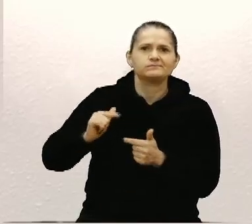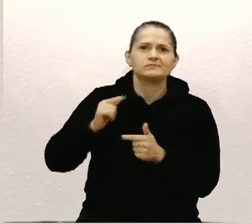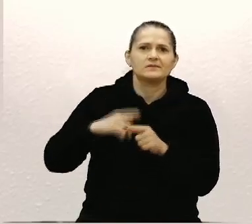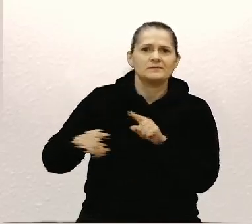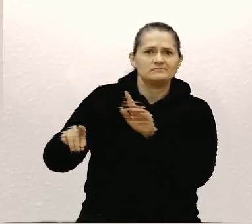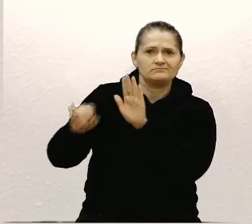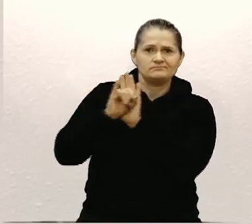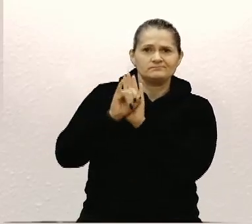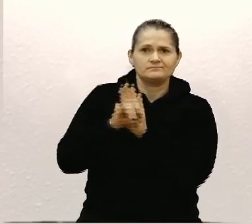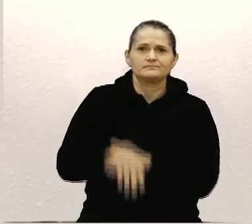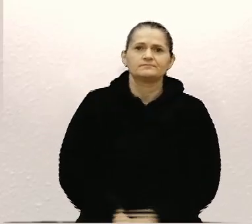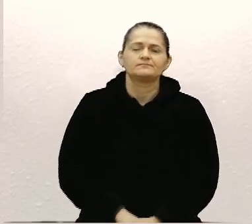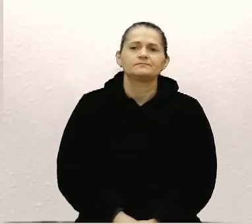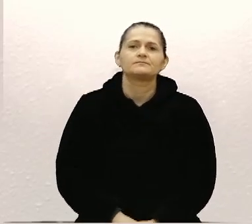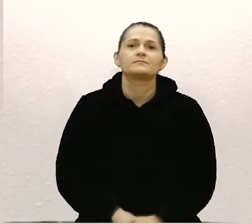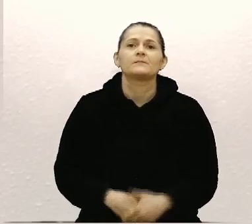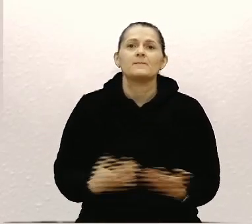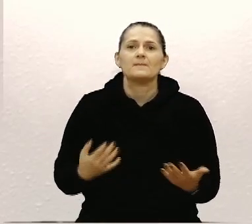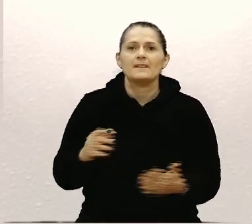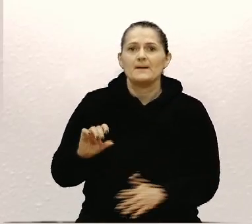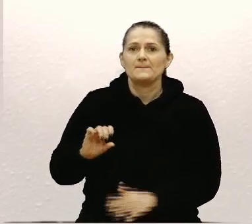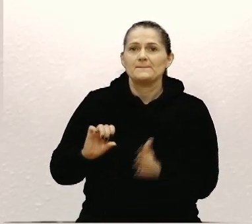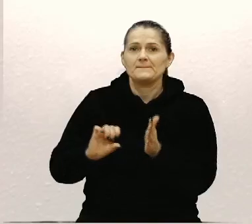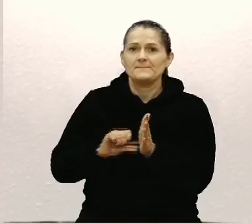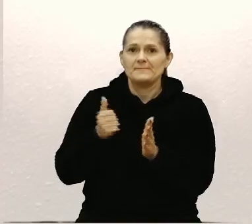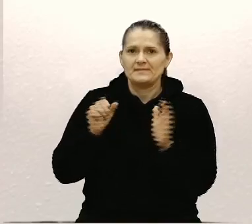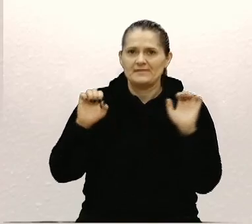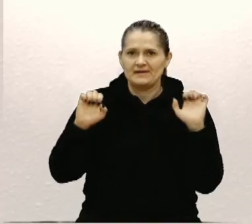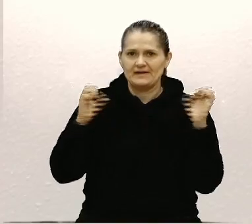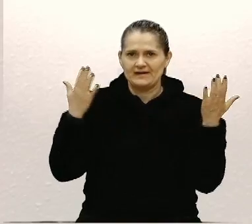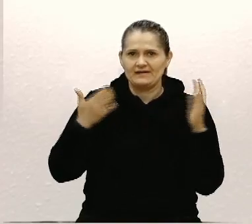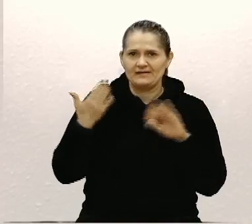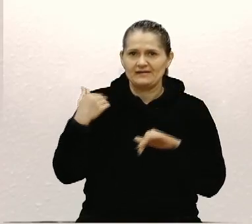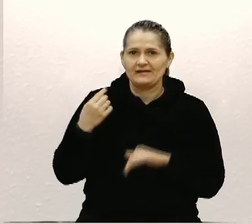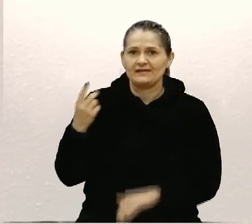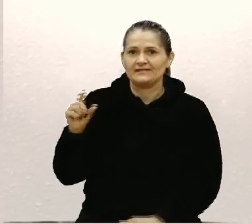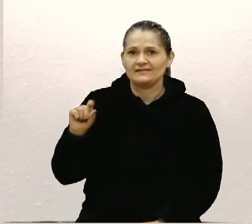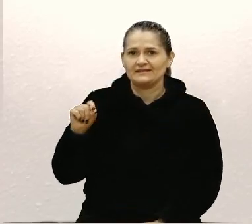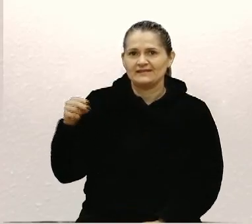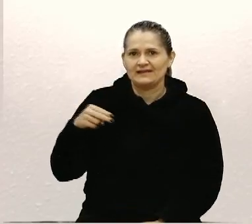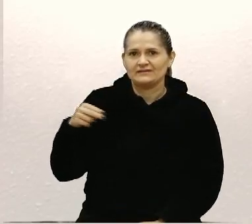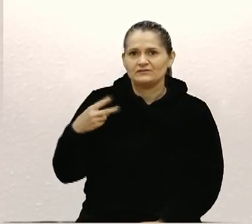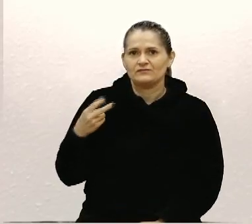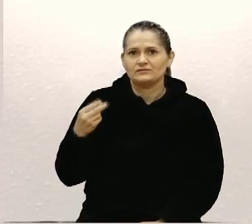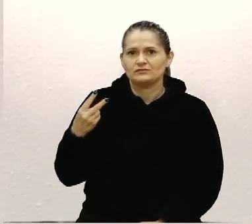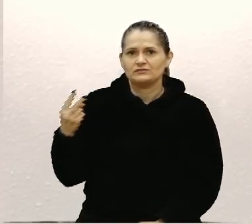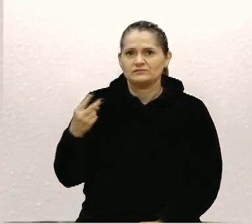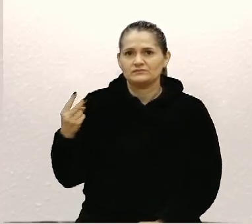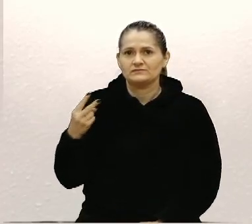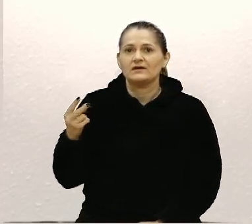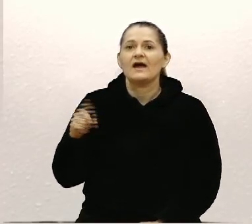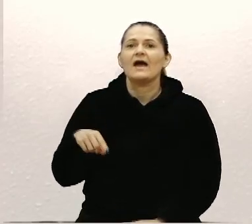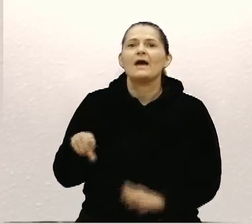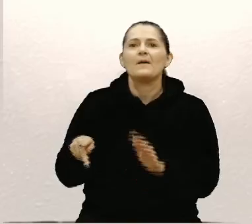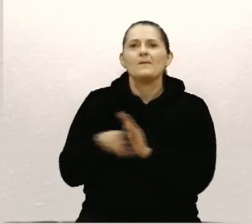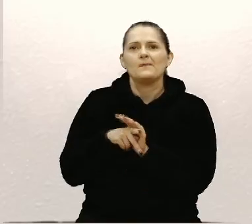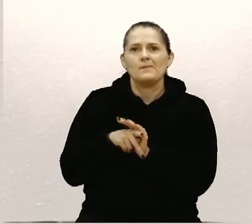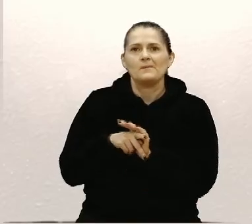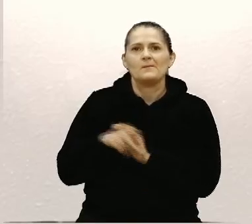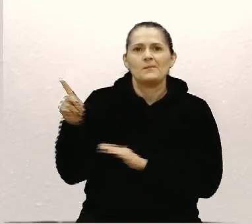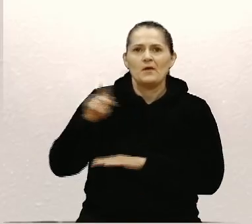identitária. A primeira edição do evento ocorreu em 10 de novembro de 2022, no Parque de Eventos Mário Bernardino